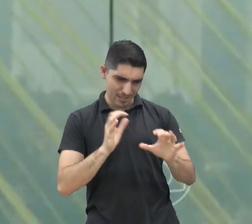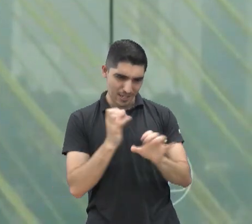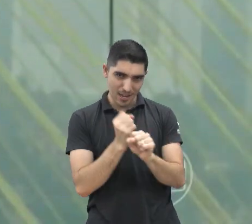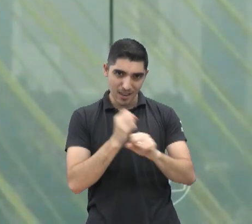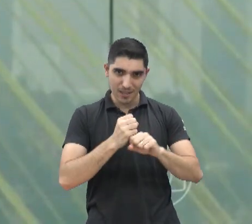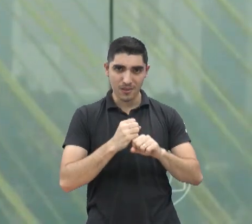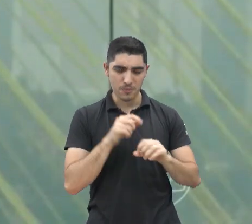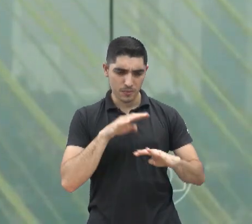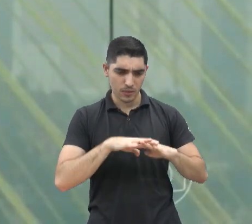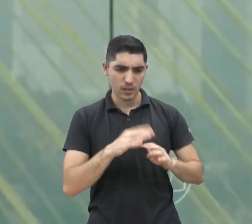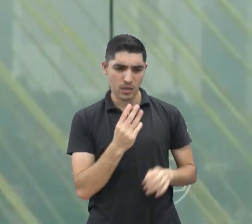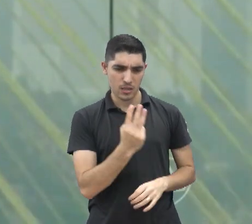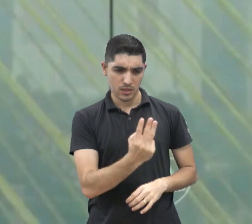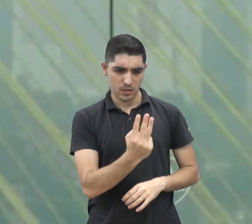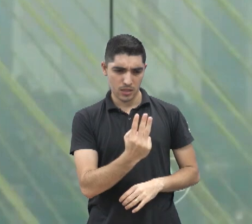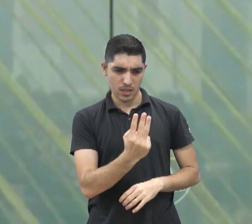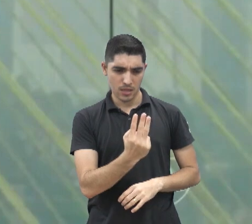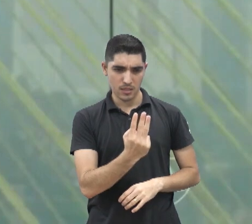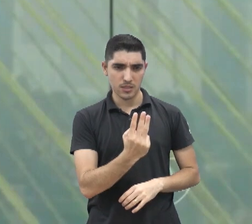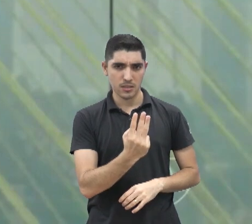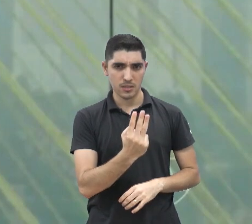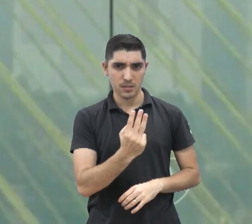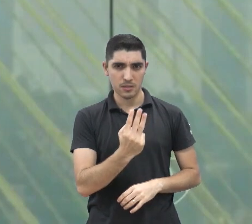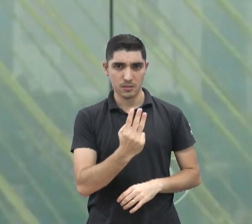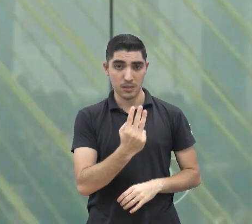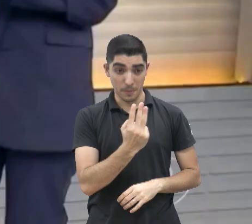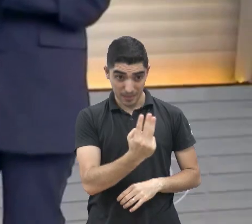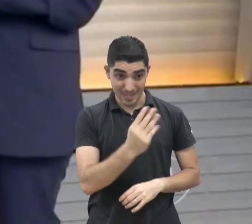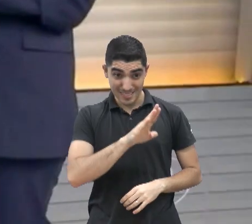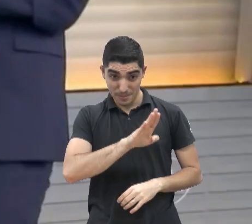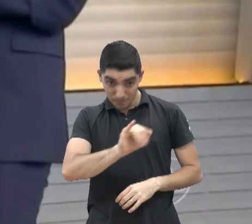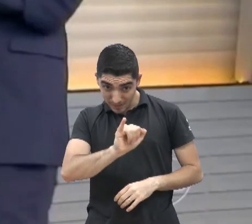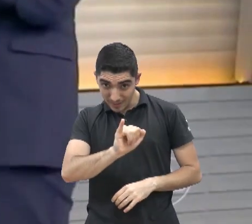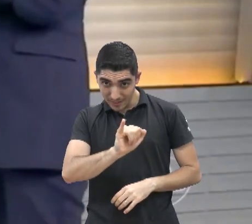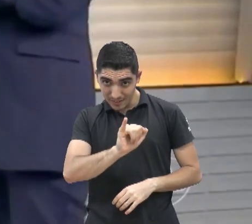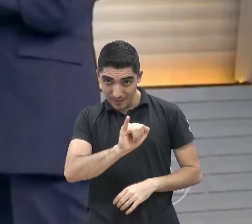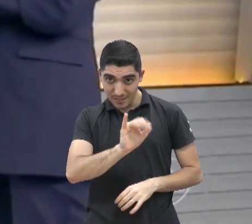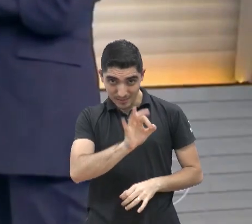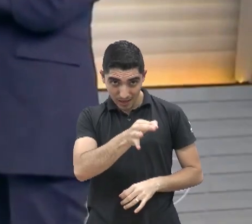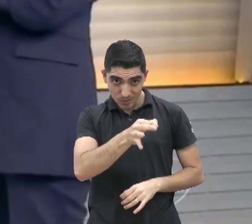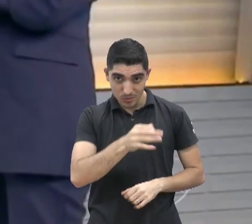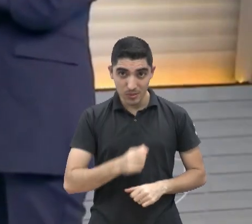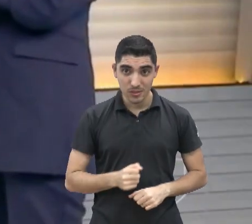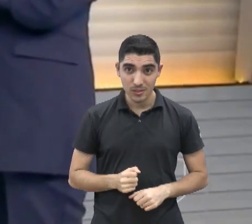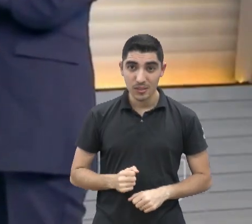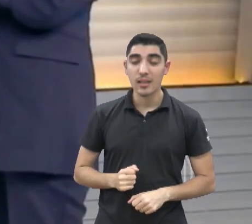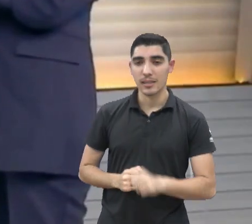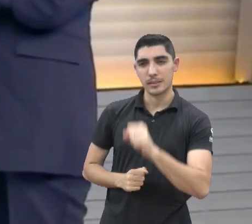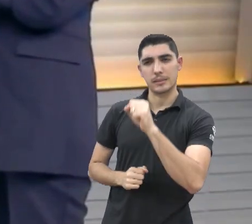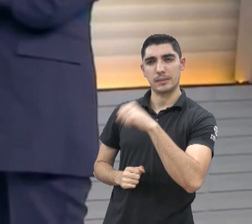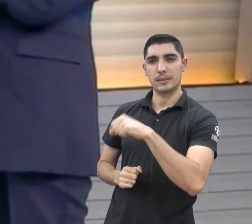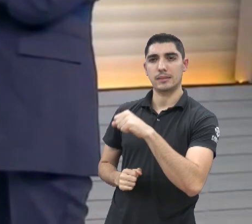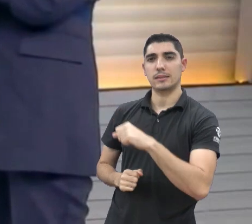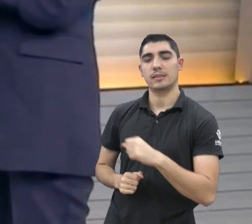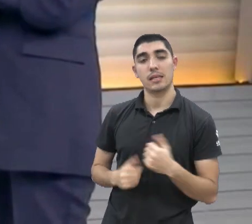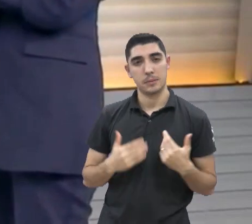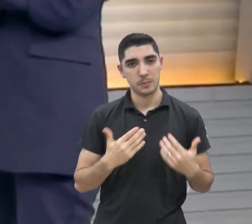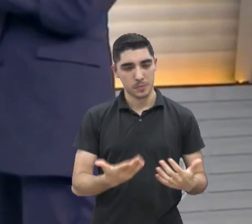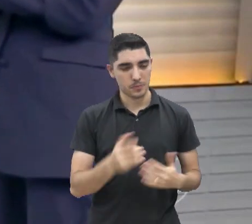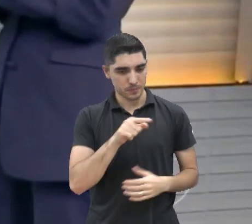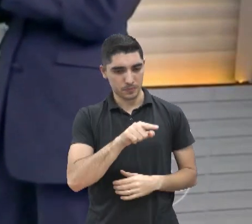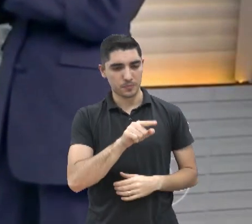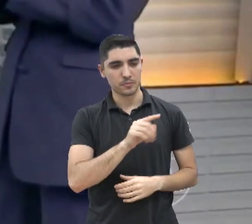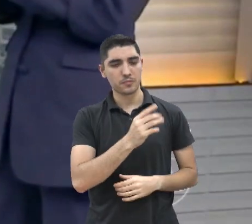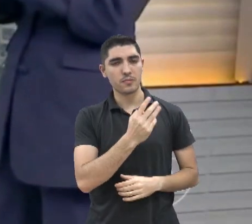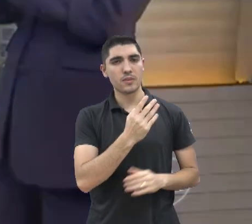3 milhões, 3 bilhões, é isso? Aqui a gente... olha lá. Aí você divide por